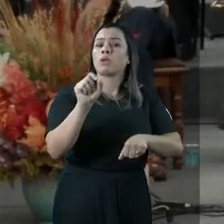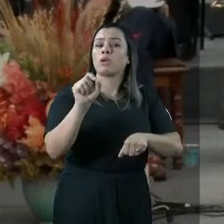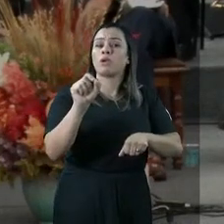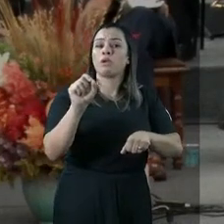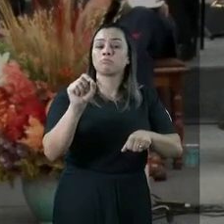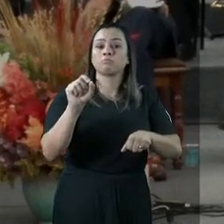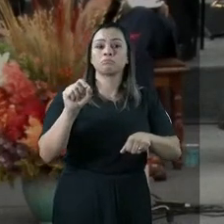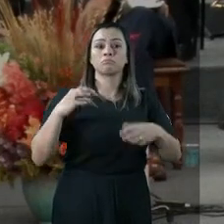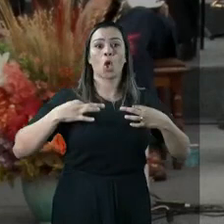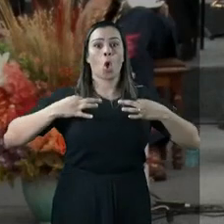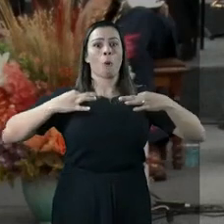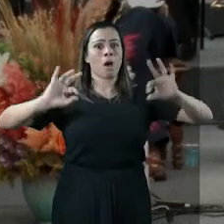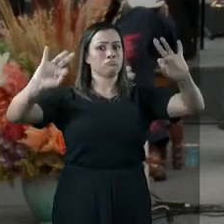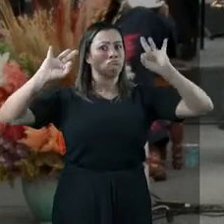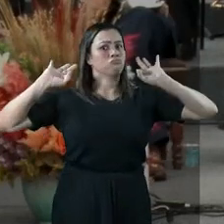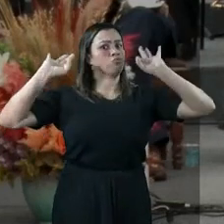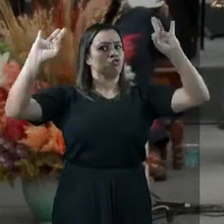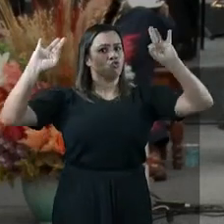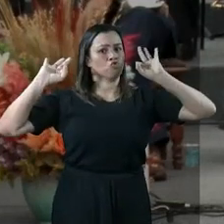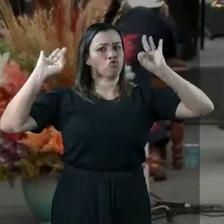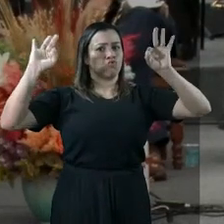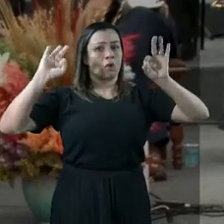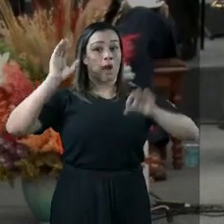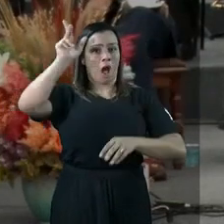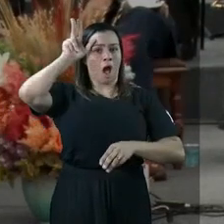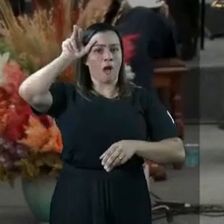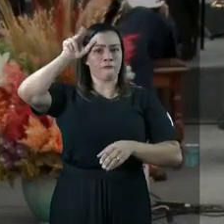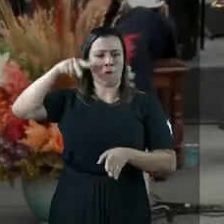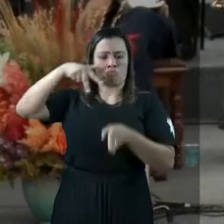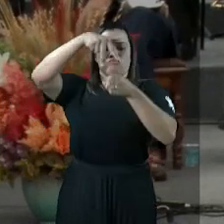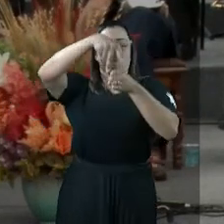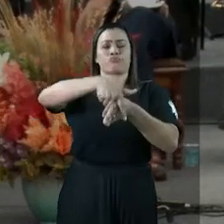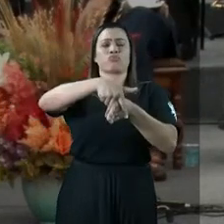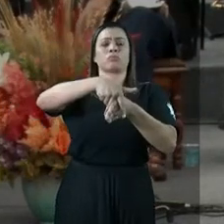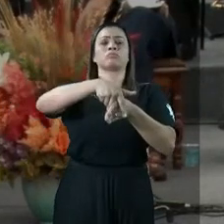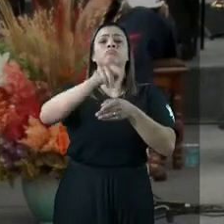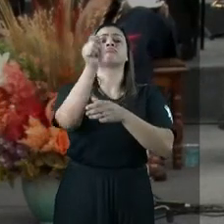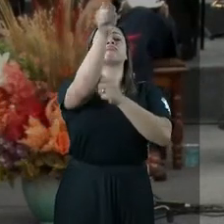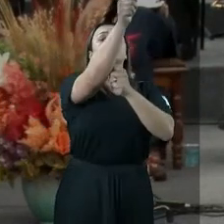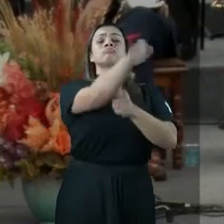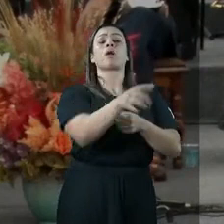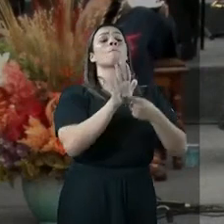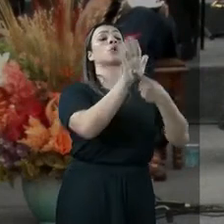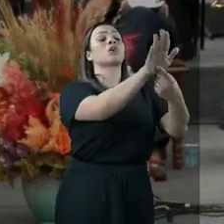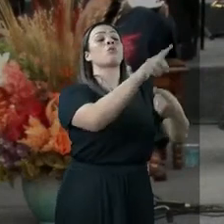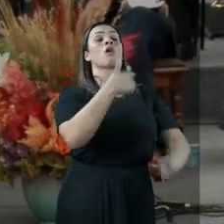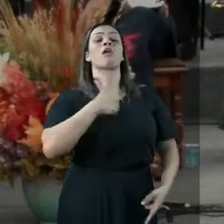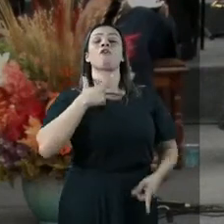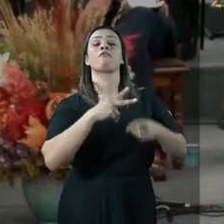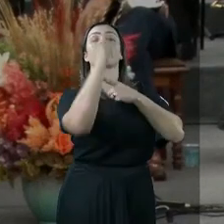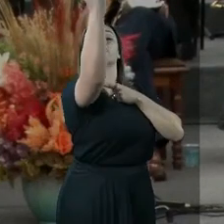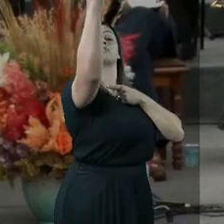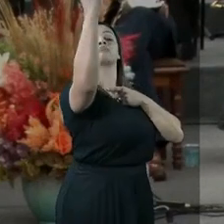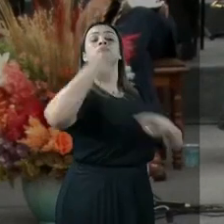sobre você. Você tinha que vir sobre o cavalo real, estendendo o cetro e dizendo: eu consegui. Foi na